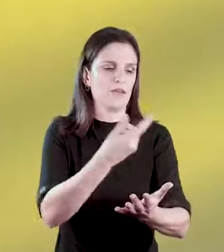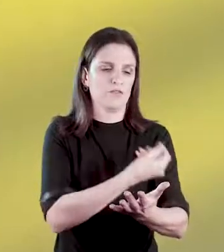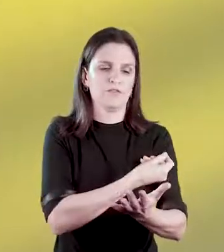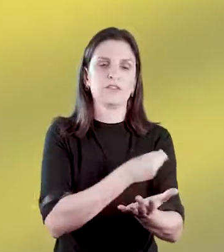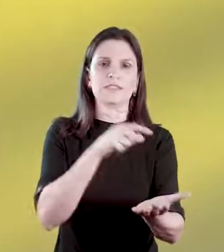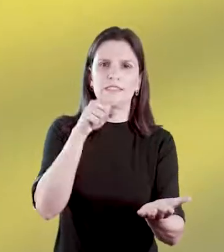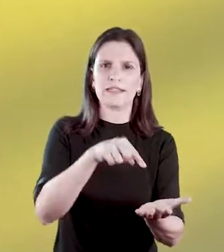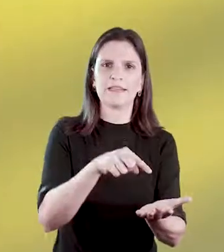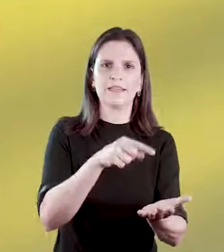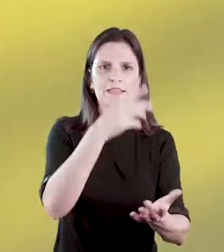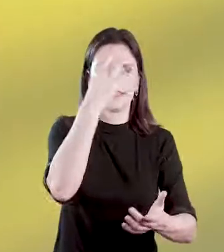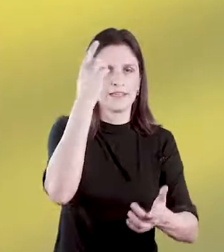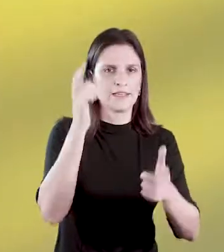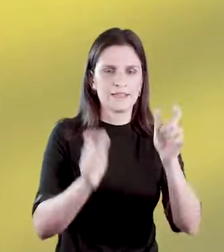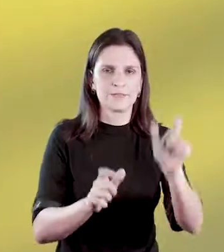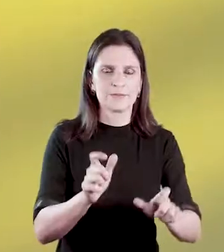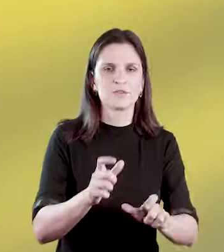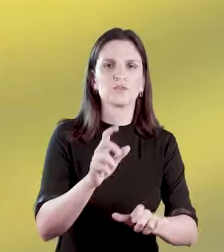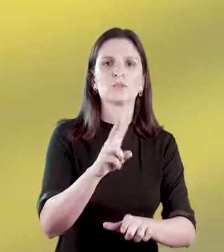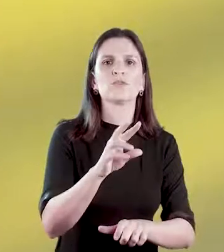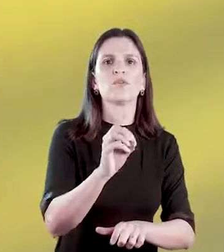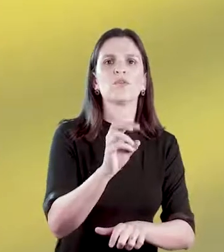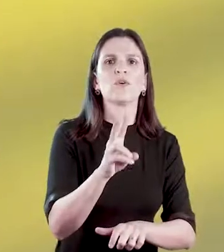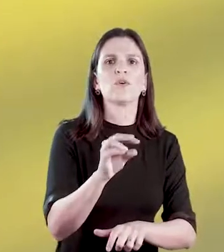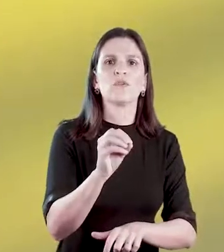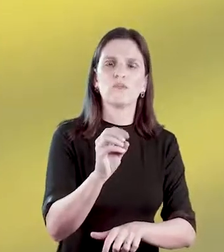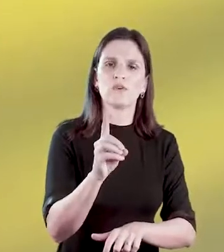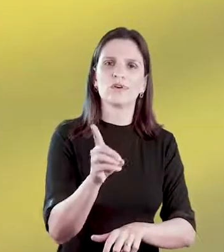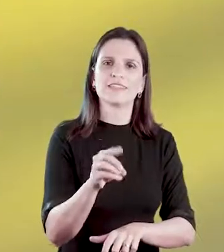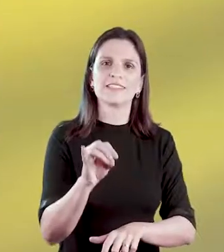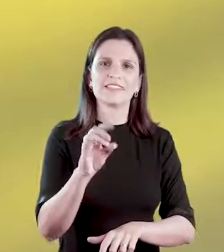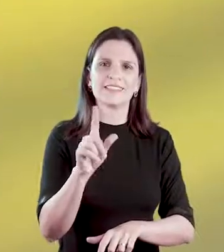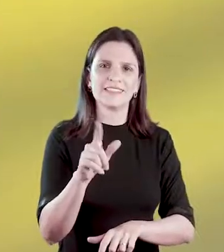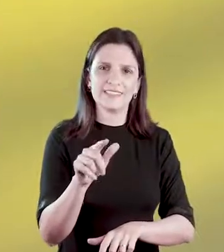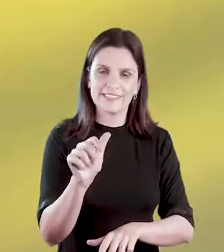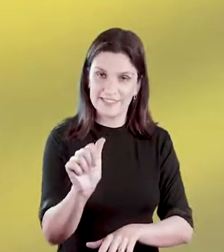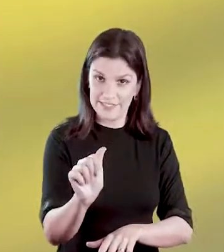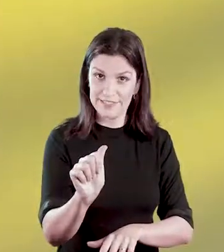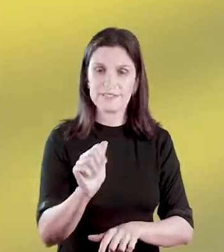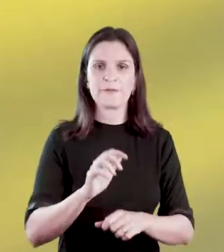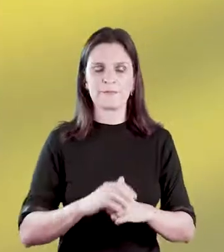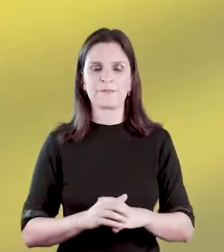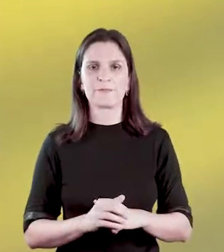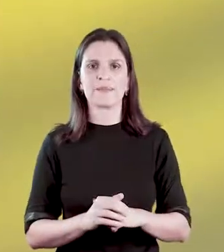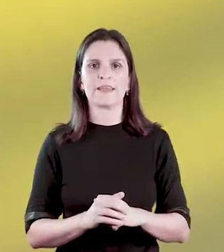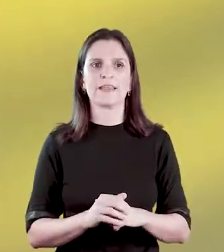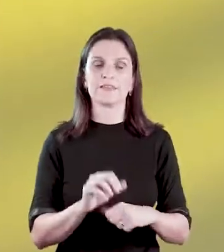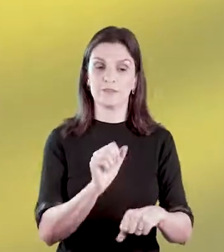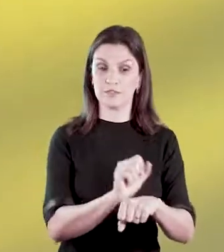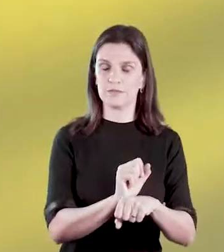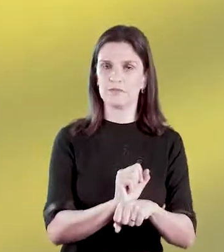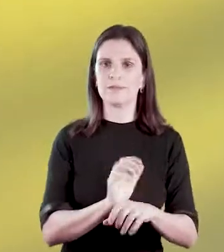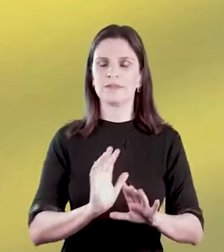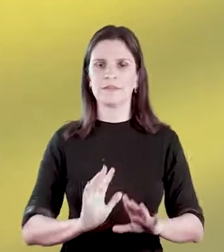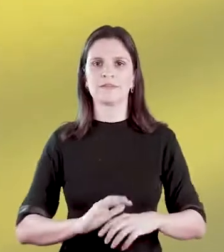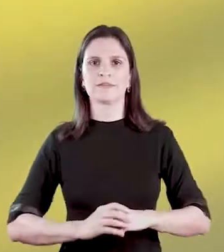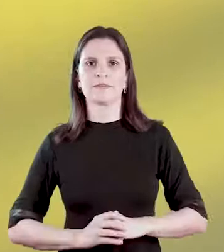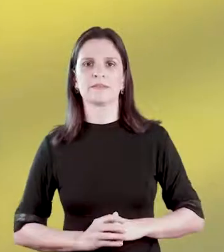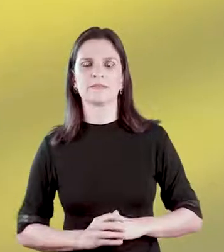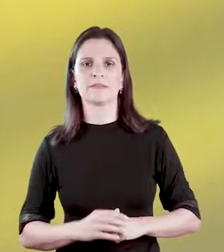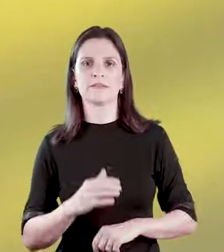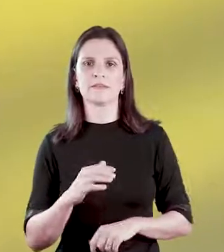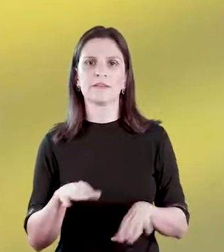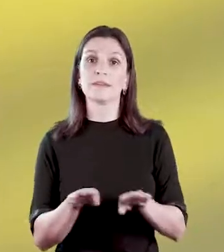vovós exame responderam que as próximas vacinas que estão chegando vai chegar esses idosos vovó Ziza vamos também